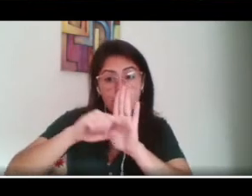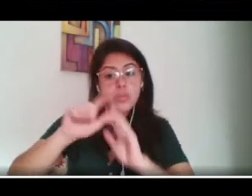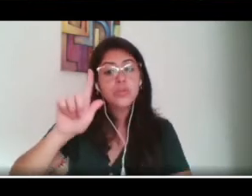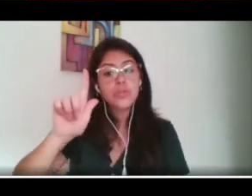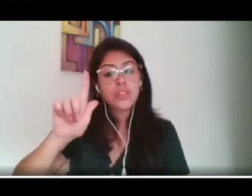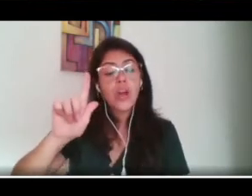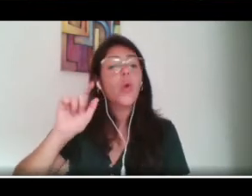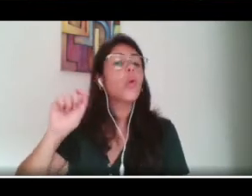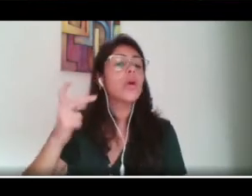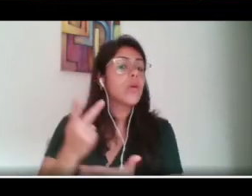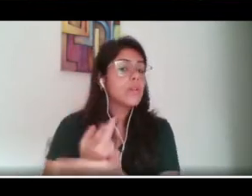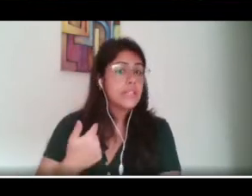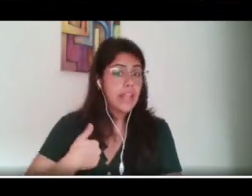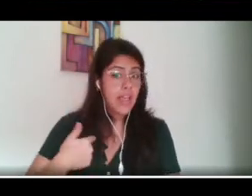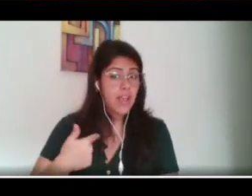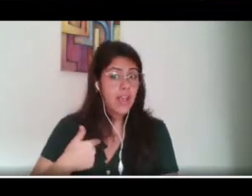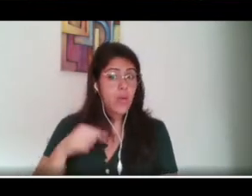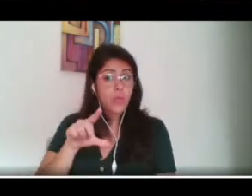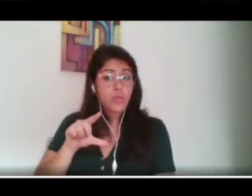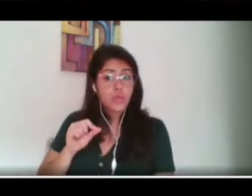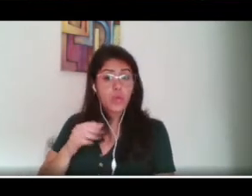meu J